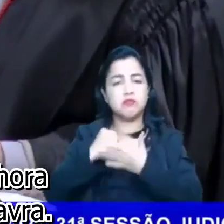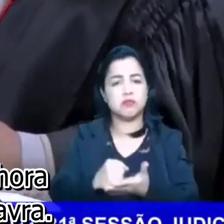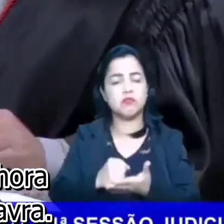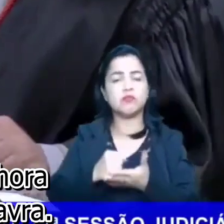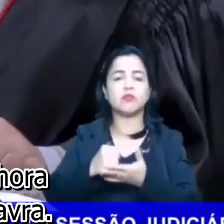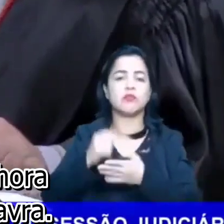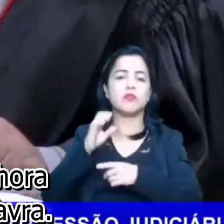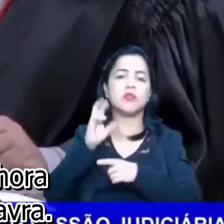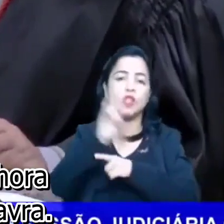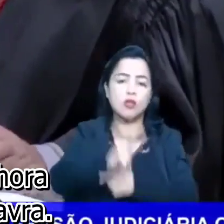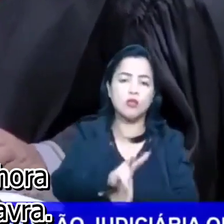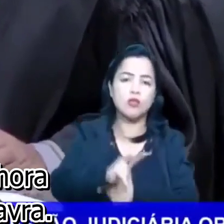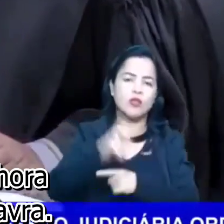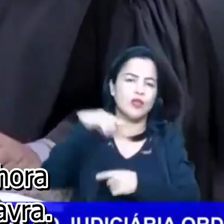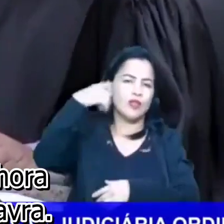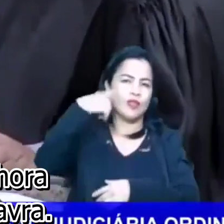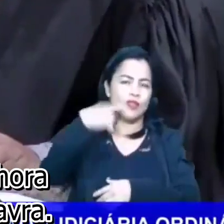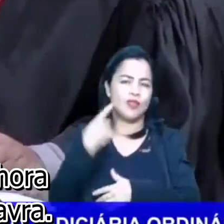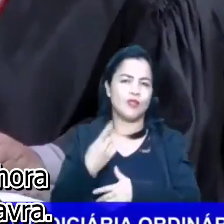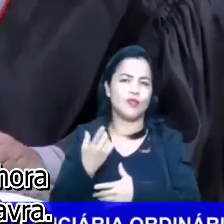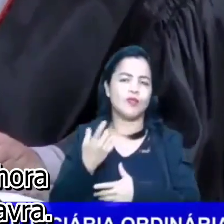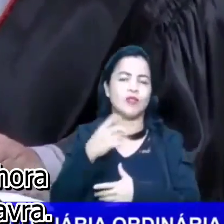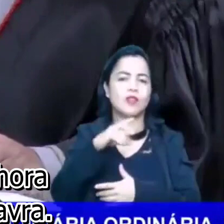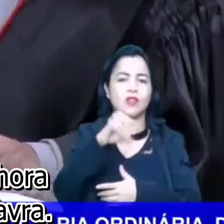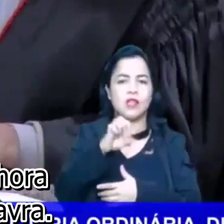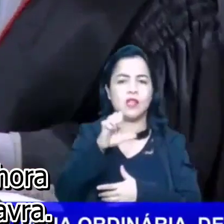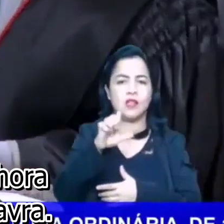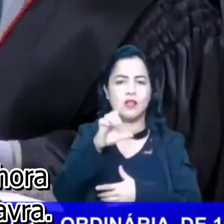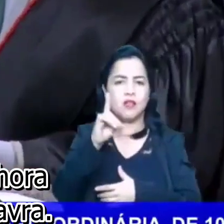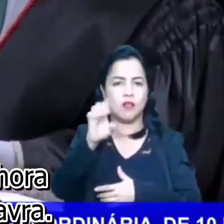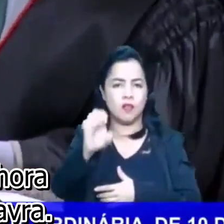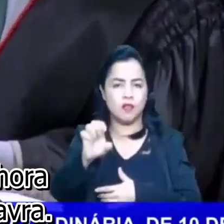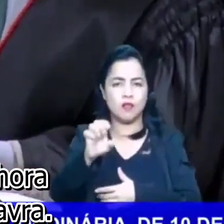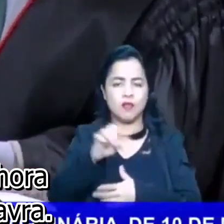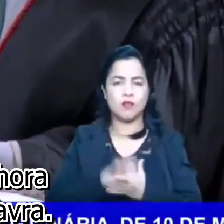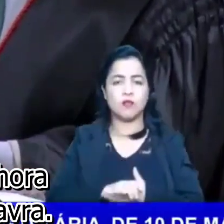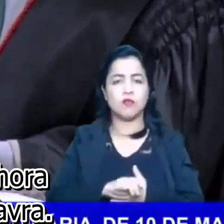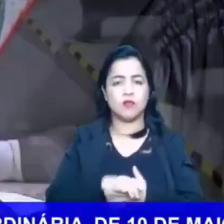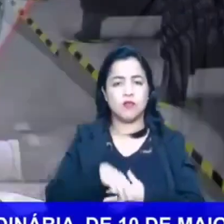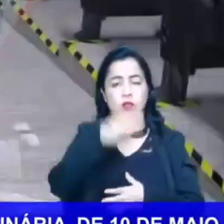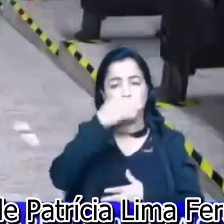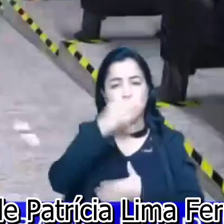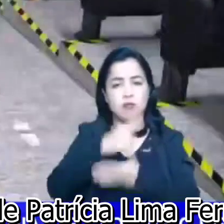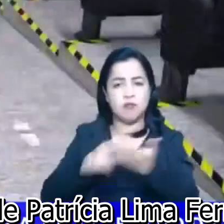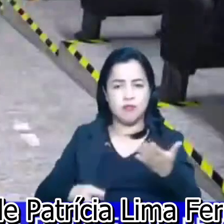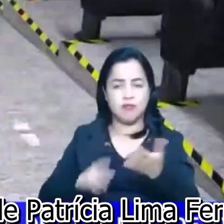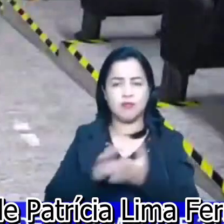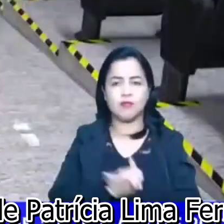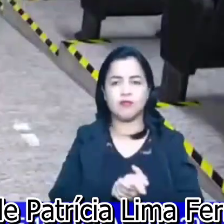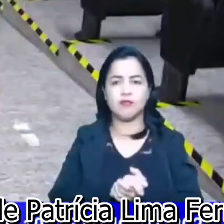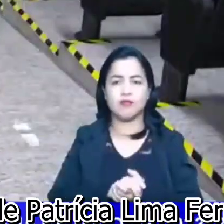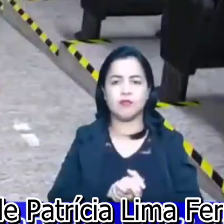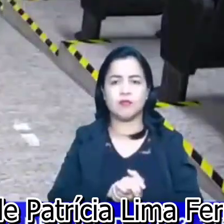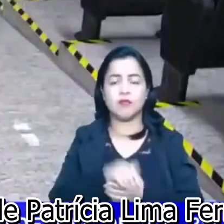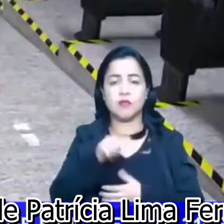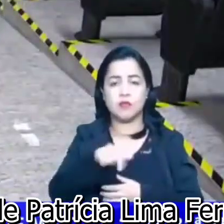do ilustre advogado Helder Rejane Almeida, ora presente. O ilustre relator está com a palavra.